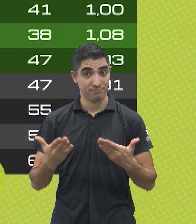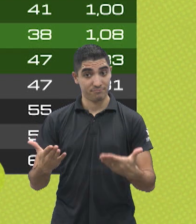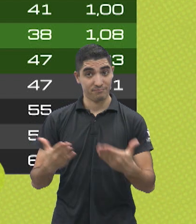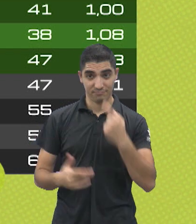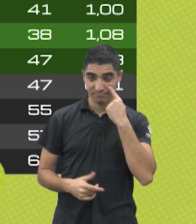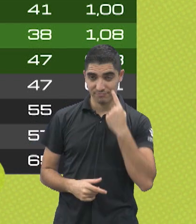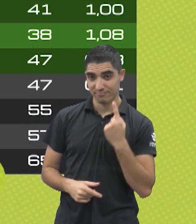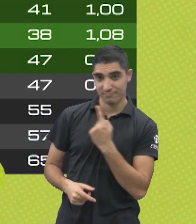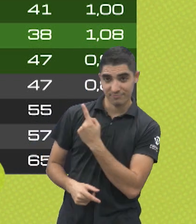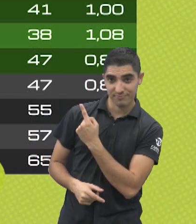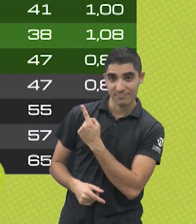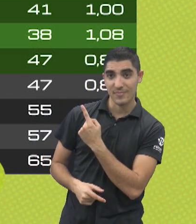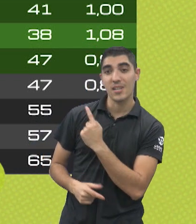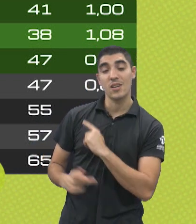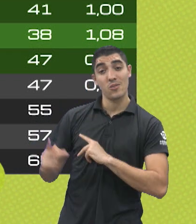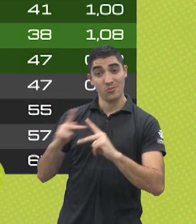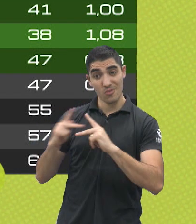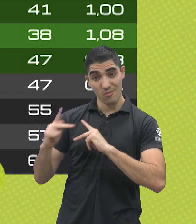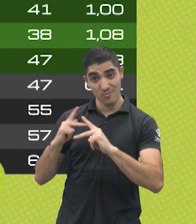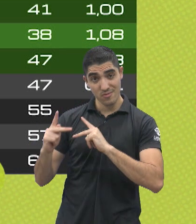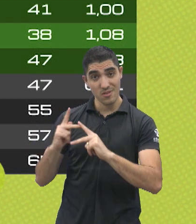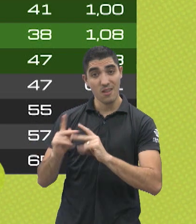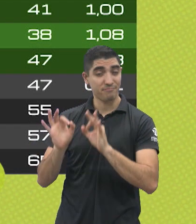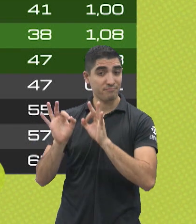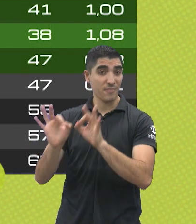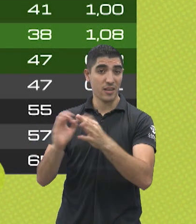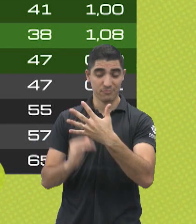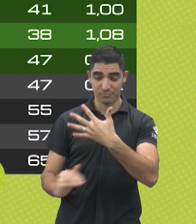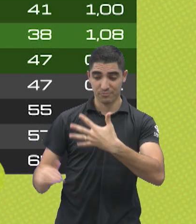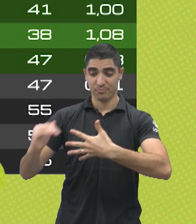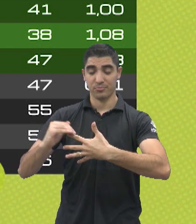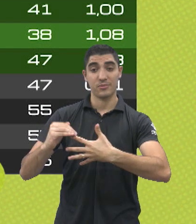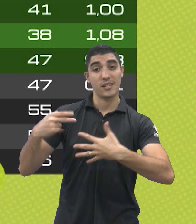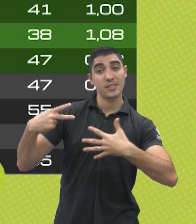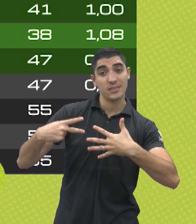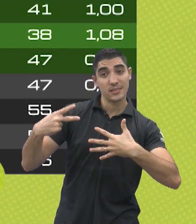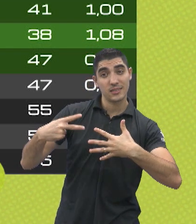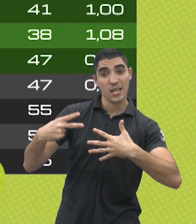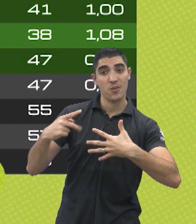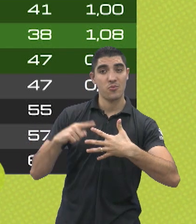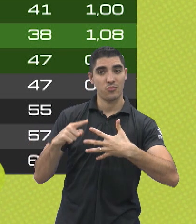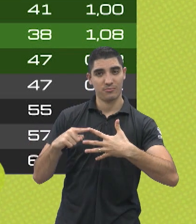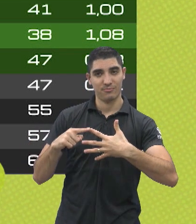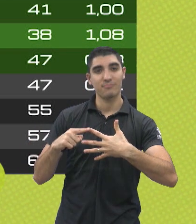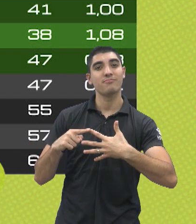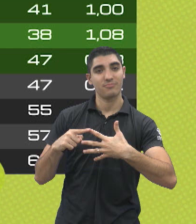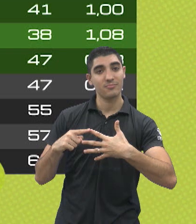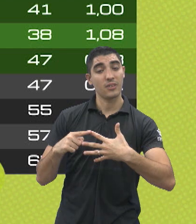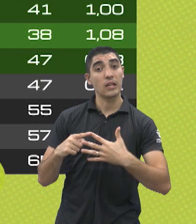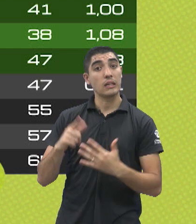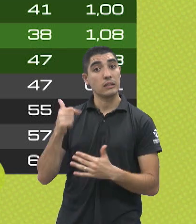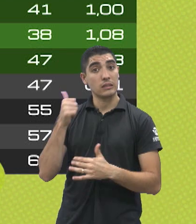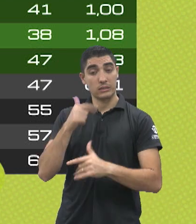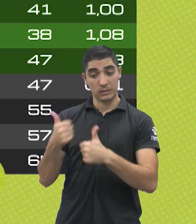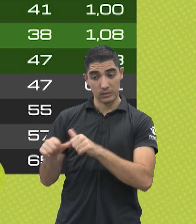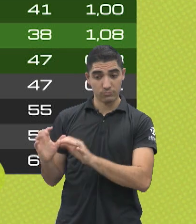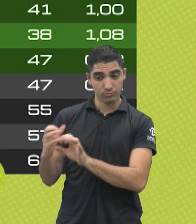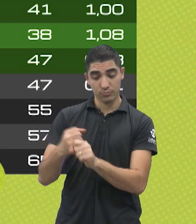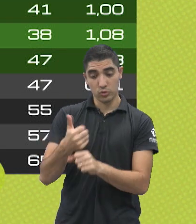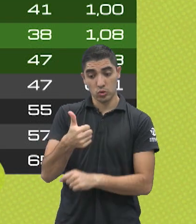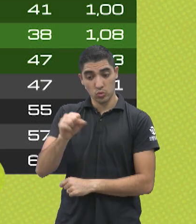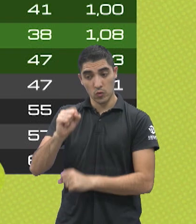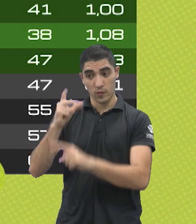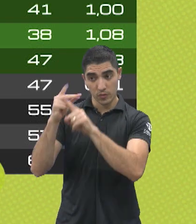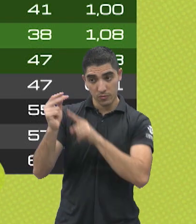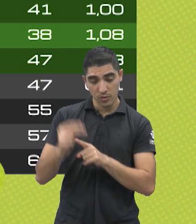técnico Carlos Schwanck terminou a fase de classificação na segunda posição, com uma campanha de 18 vitórias e apenas